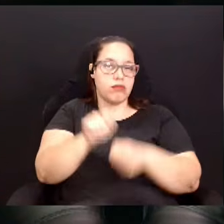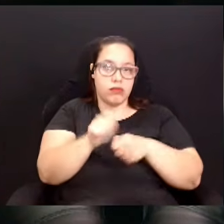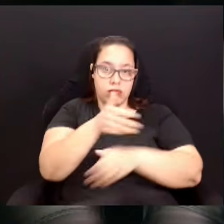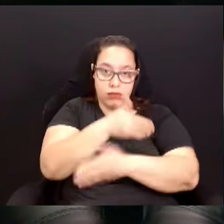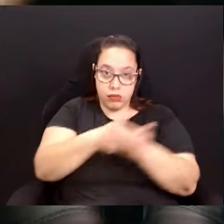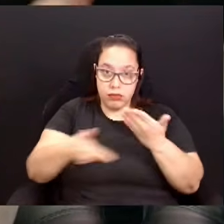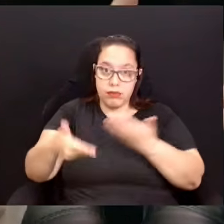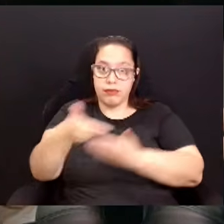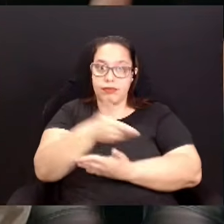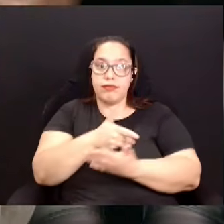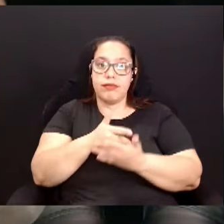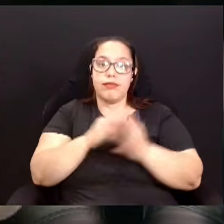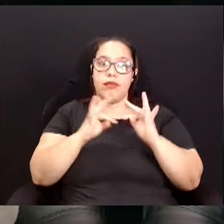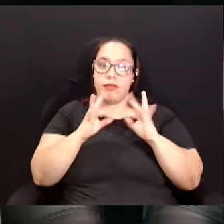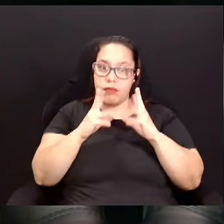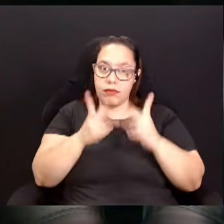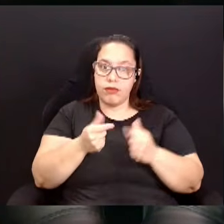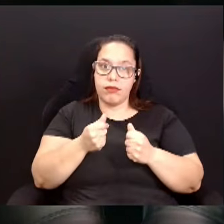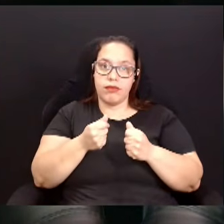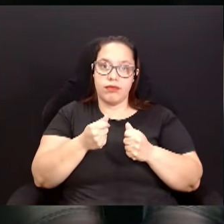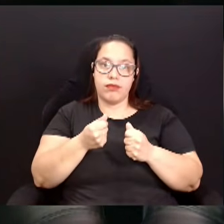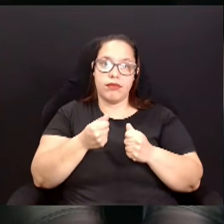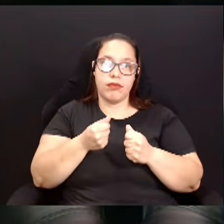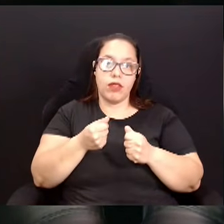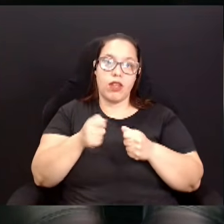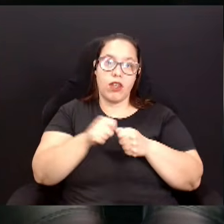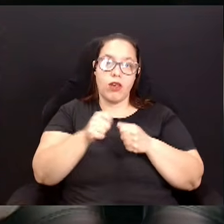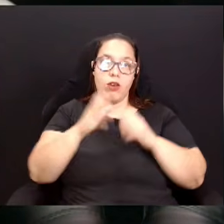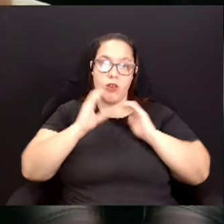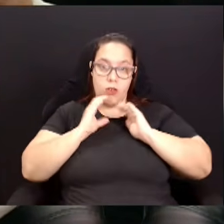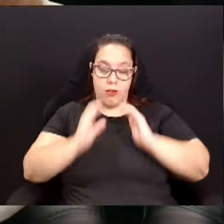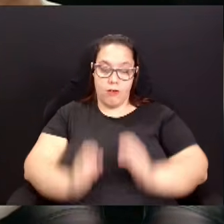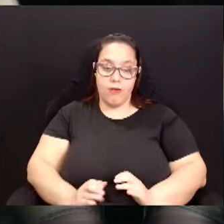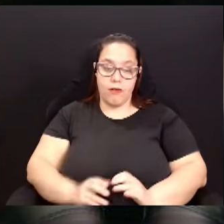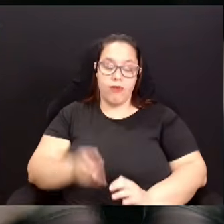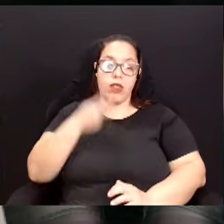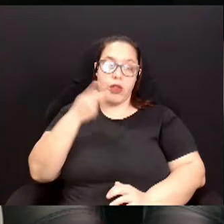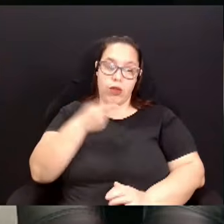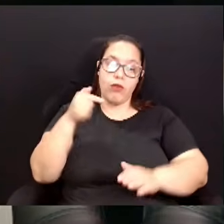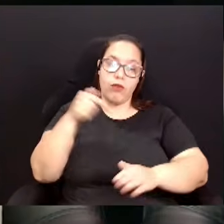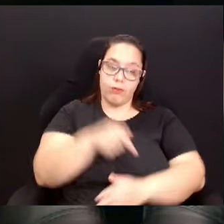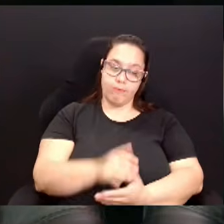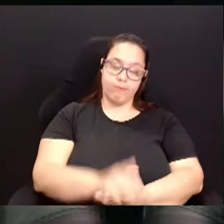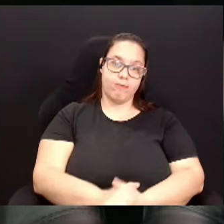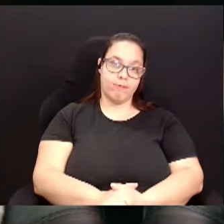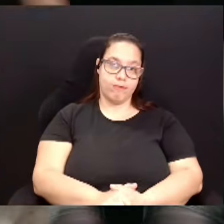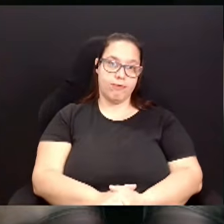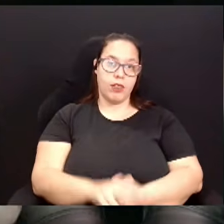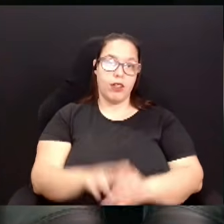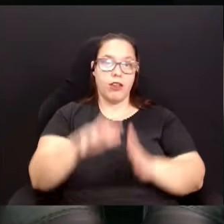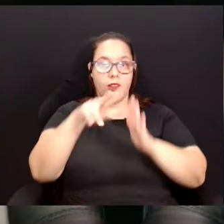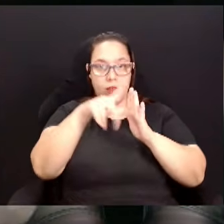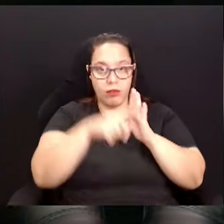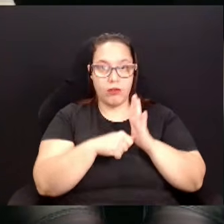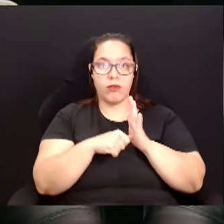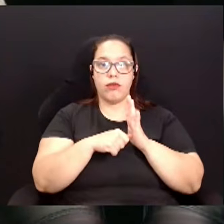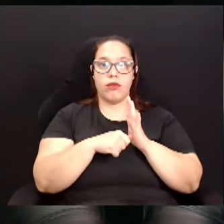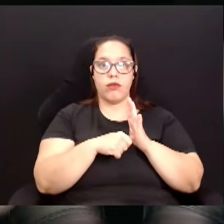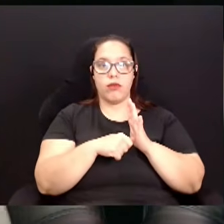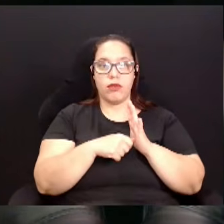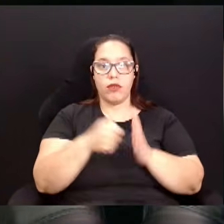vez, aí eu vou fazer esse comportamento que a gente está comentando aqui. Eu sequestro o microfone para mim.